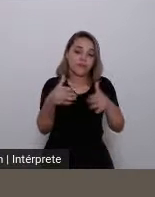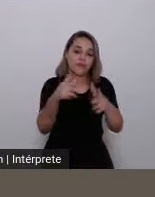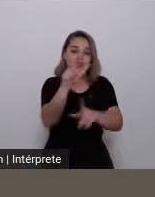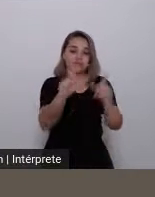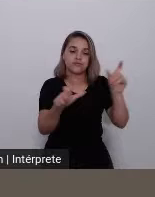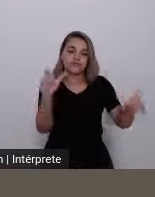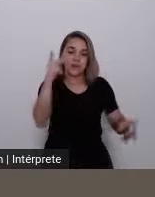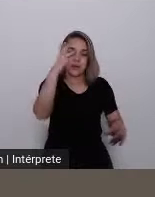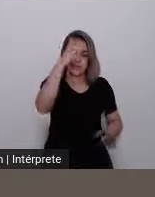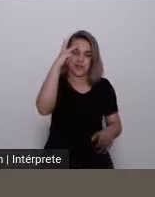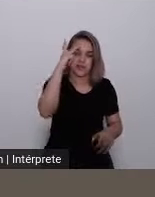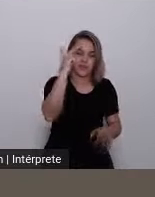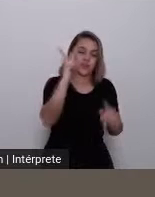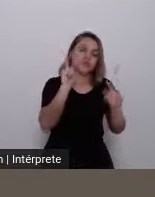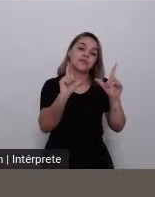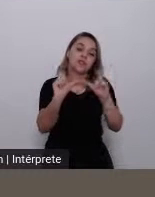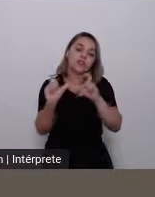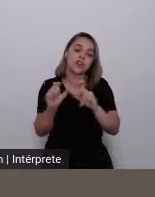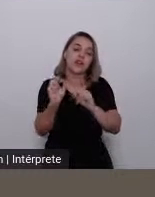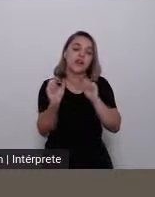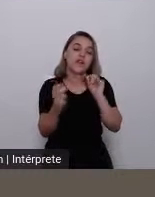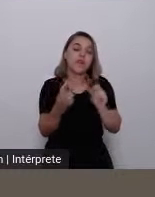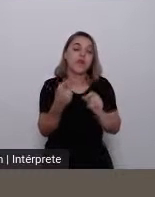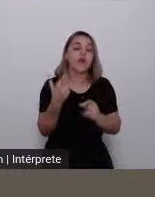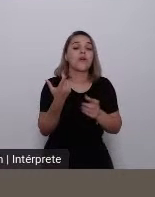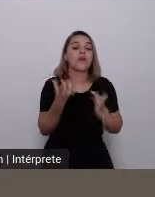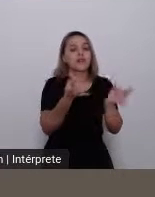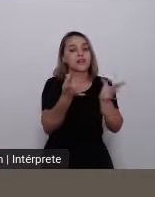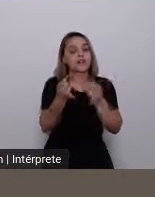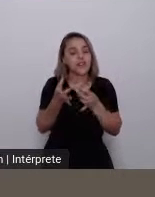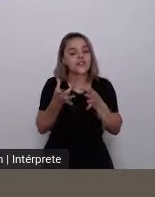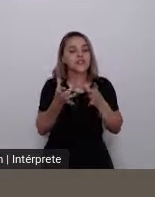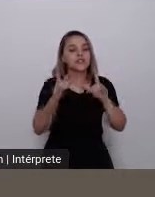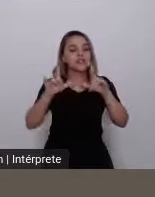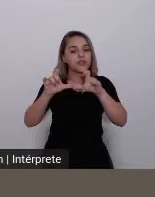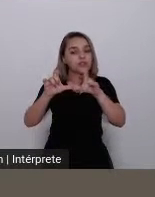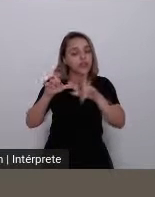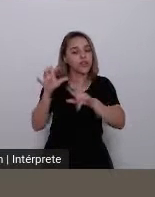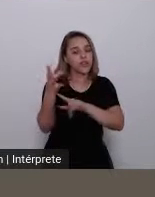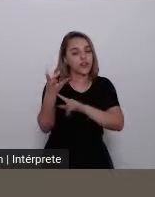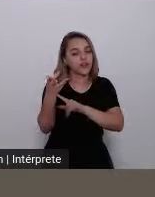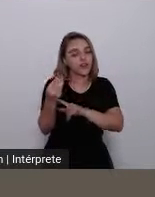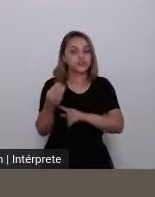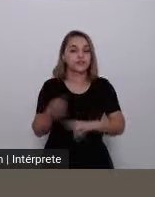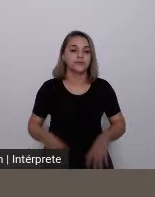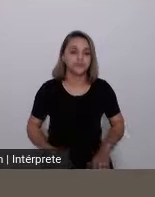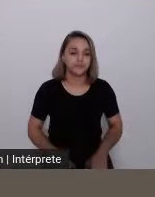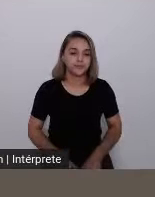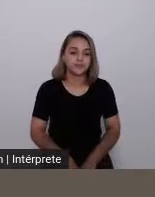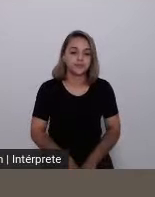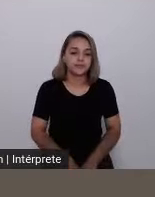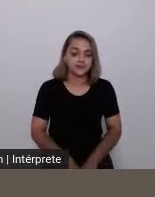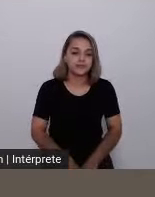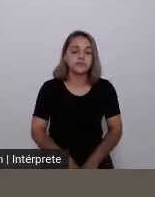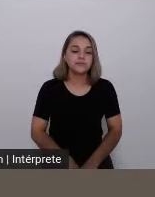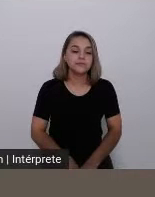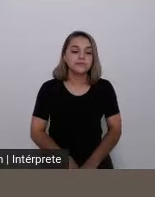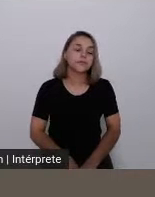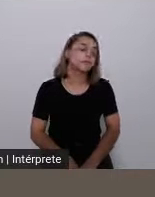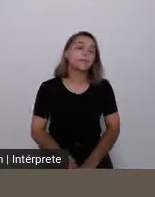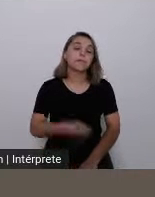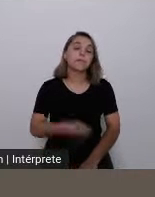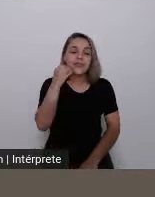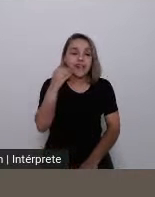estúdios fotográficos que vendiam serviços de fotografia artística, né? Que tentavam simular cenários e